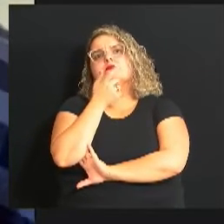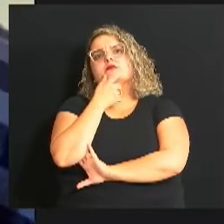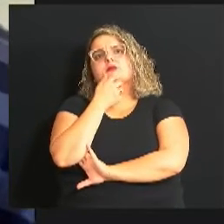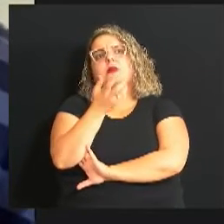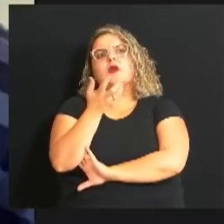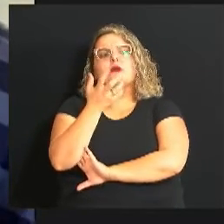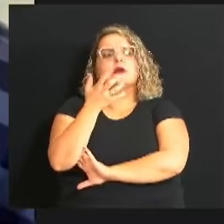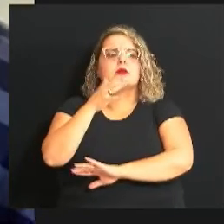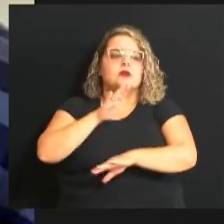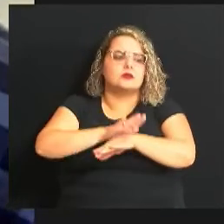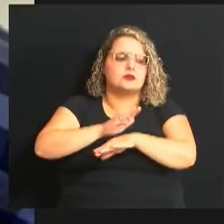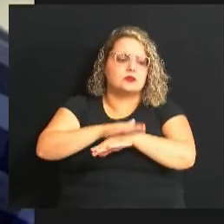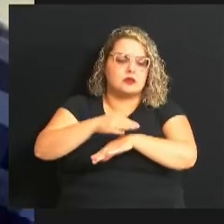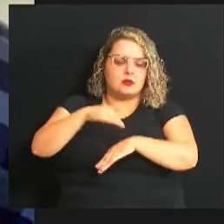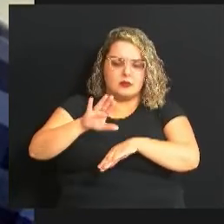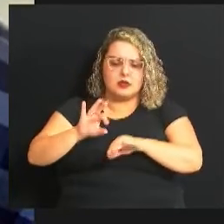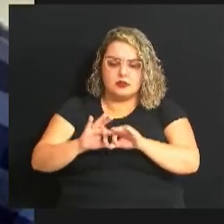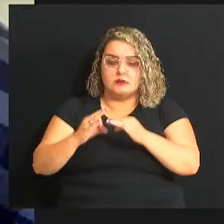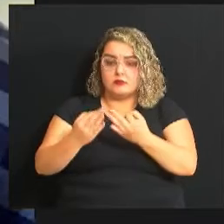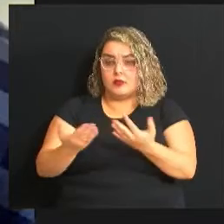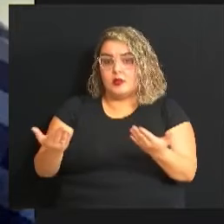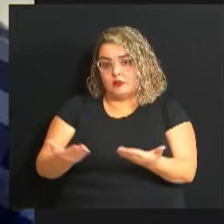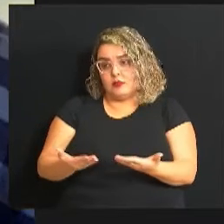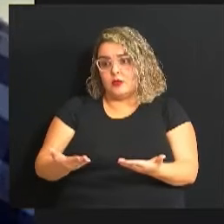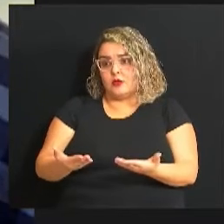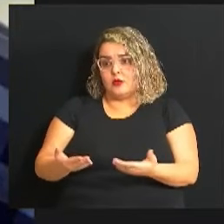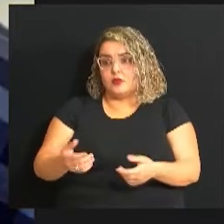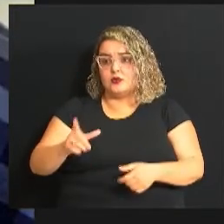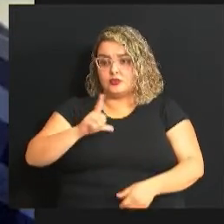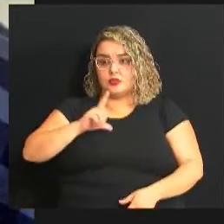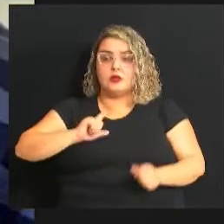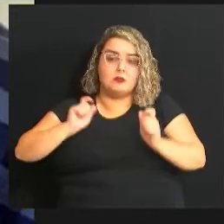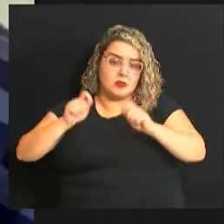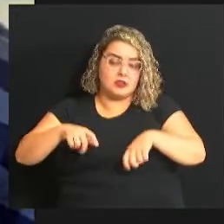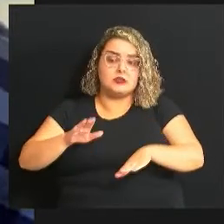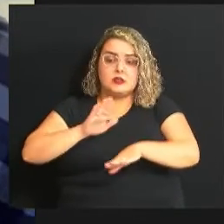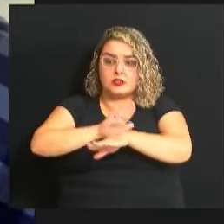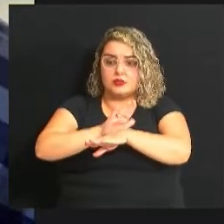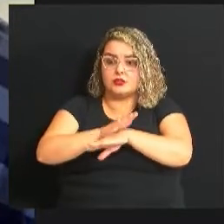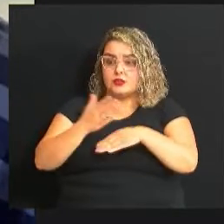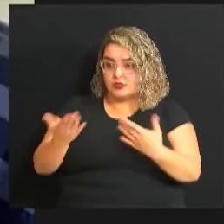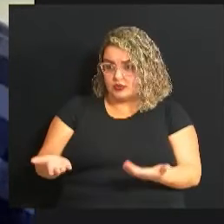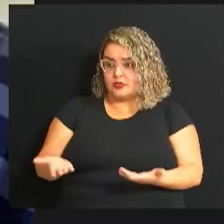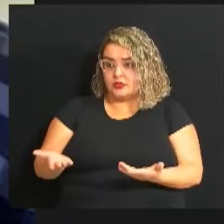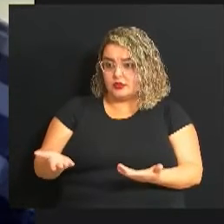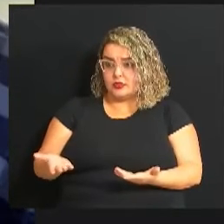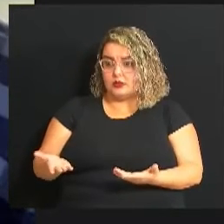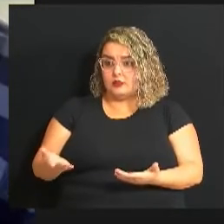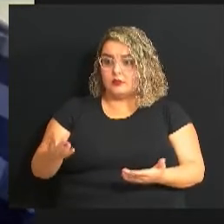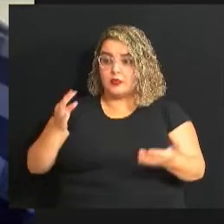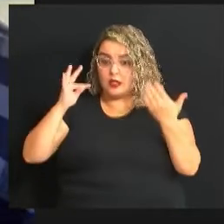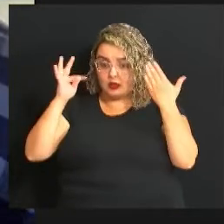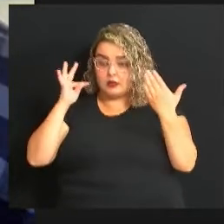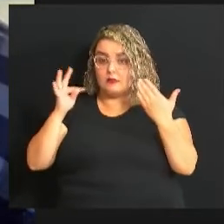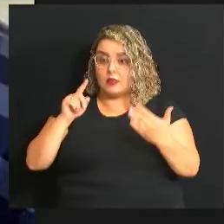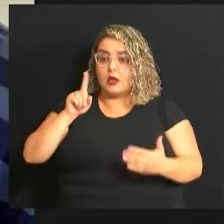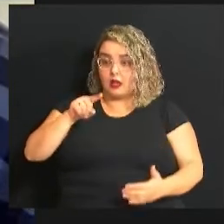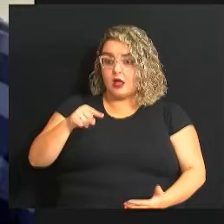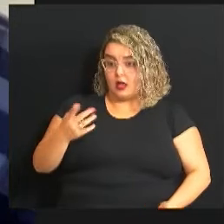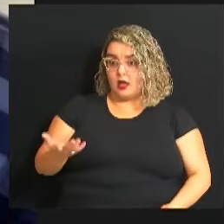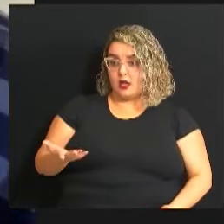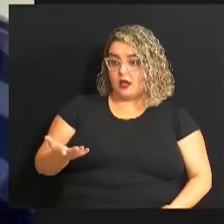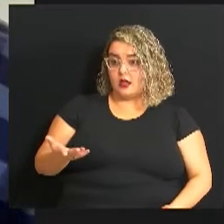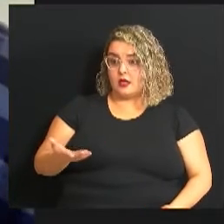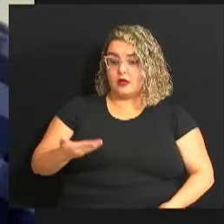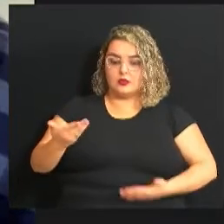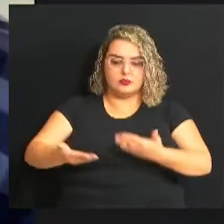mais famílias do que hoje em dia eu tenho capacidade de ajudar. E, além disso, você mencionou a terapia, mas a terapia é um serviço que